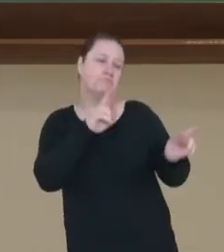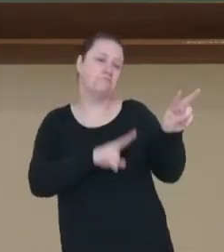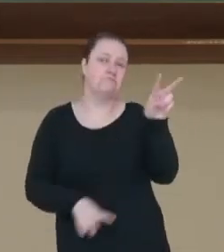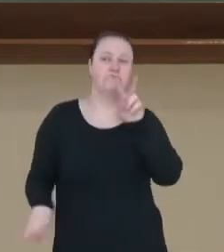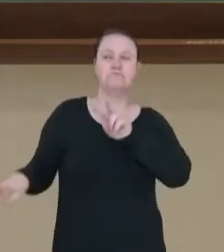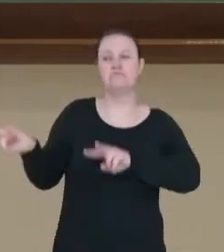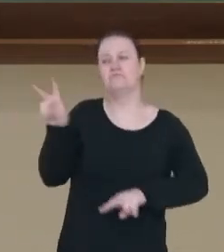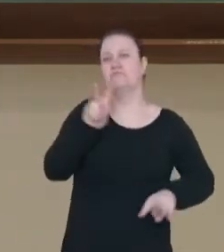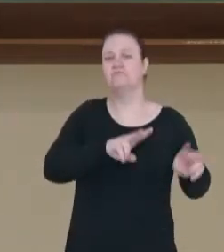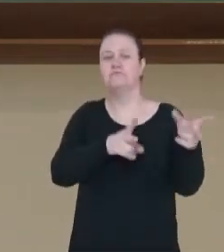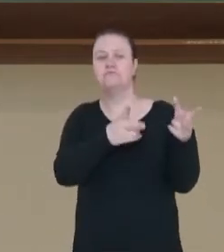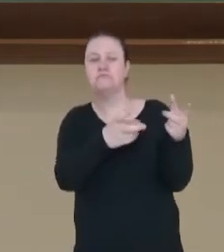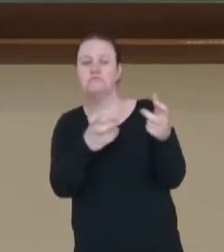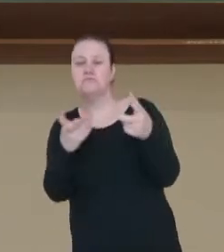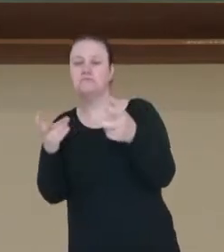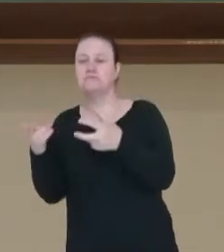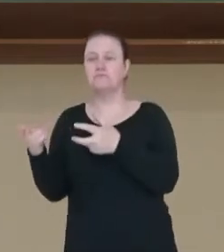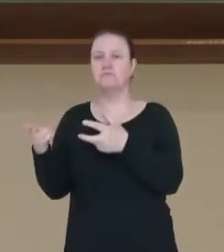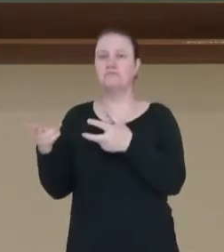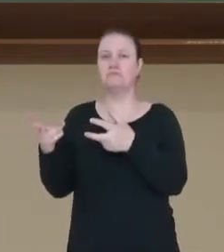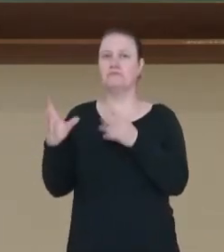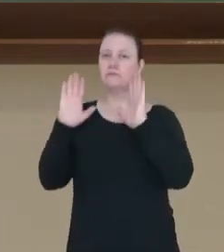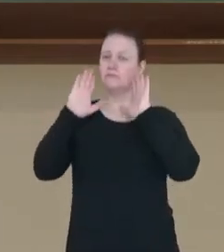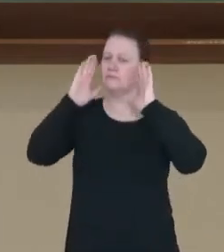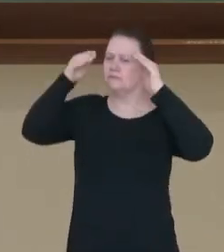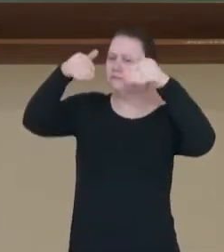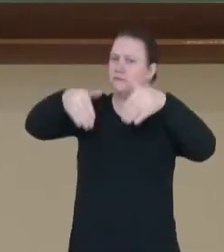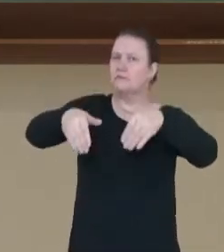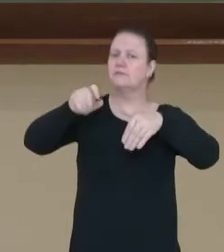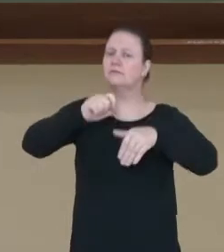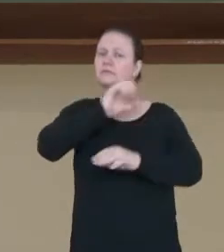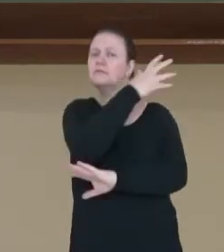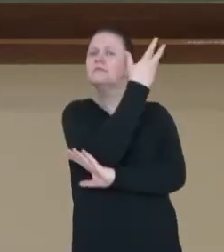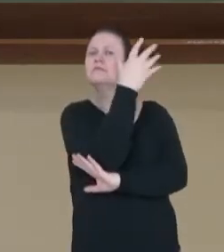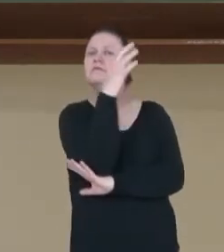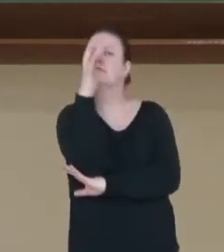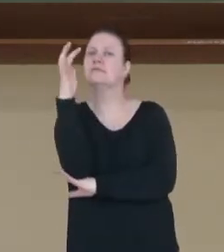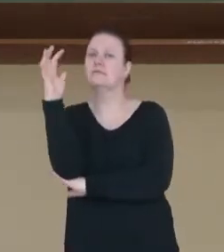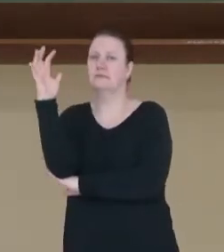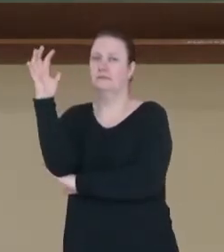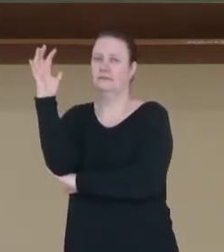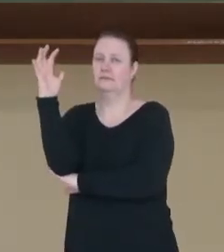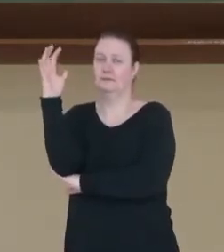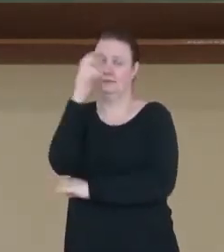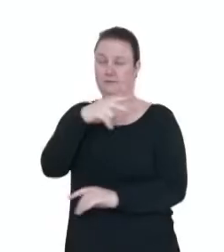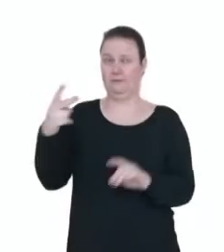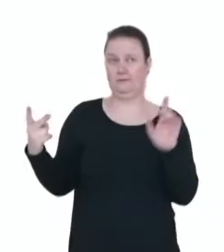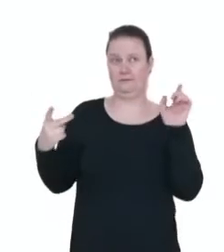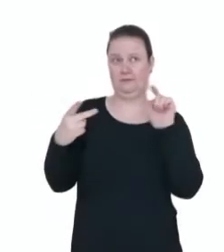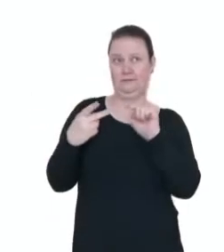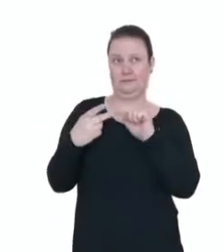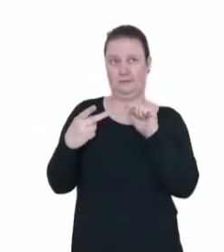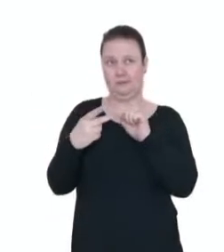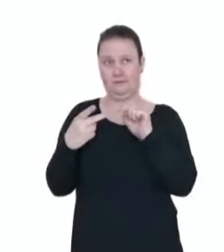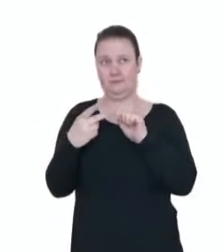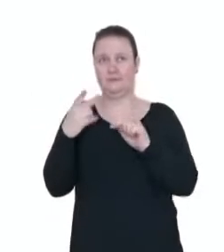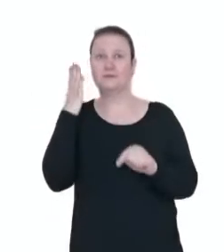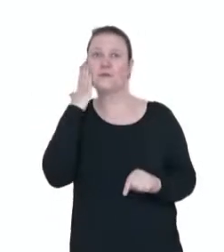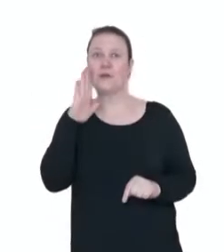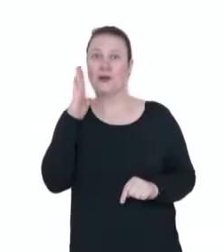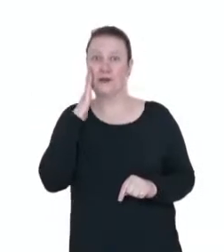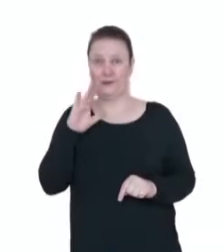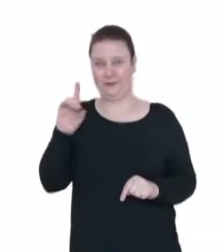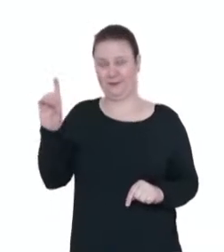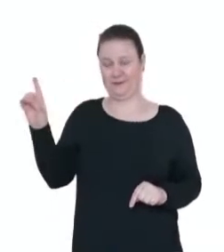Pantanal, tem essa visão de mundo, observar da natureza. Na segunda, está aqui em azul, acompanha a